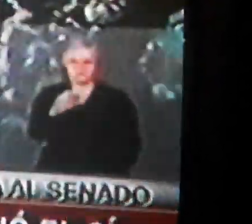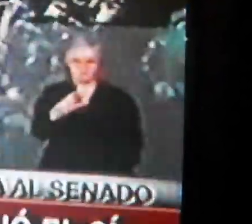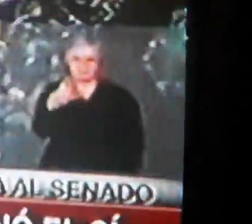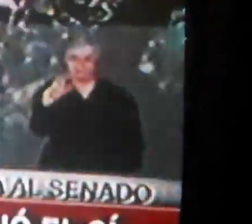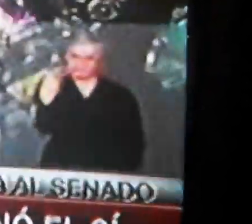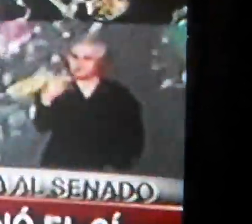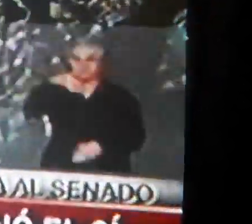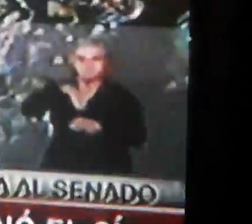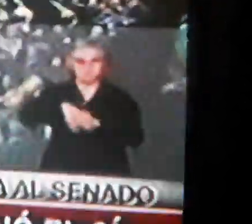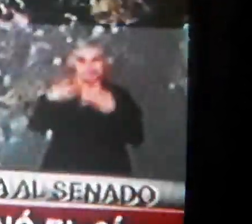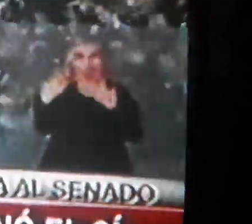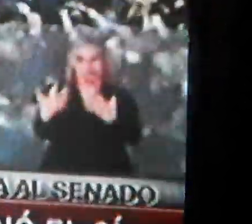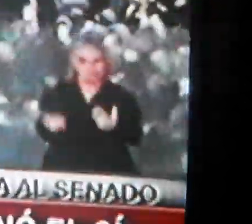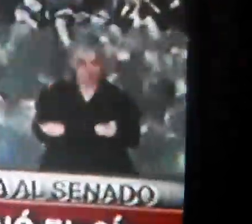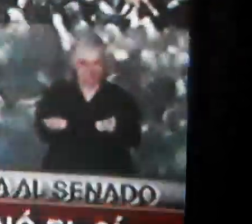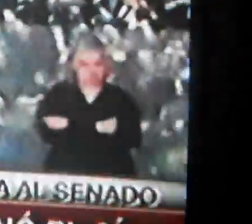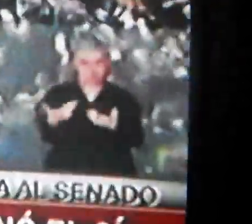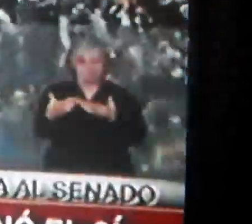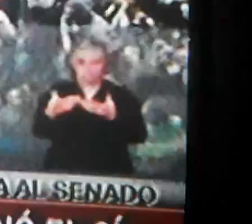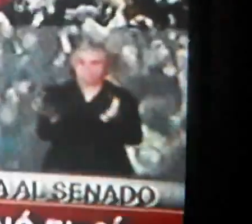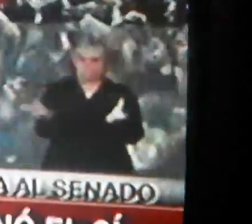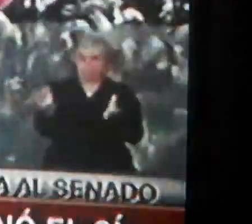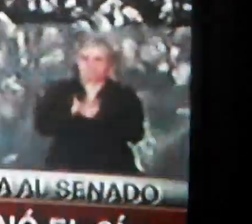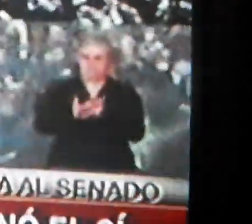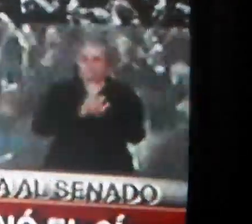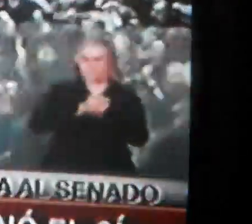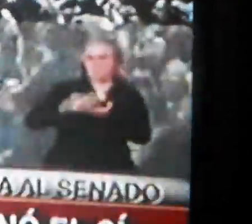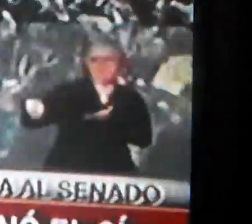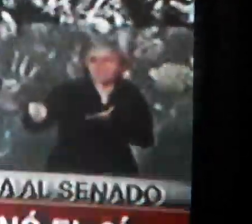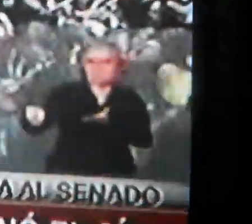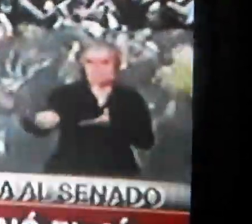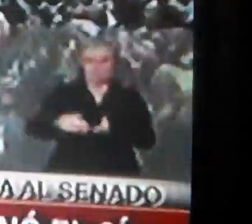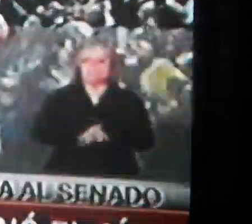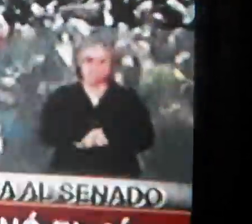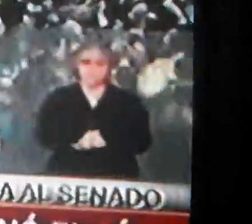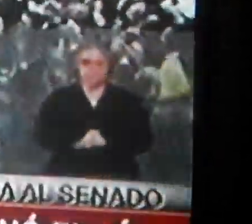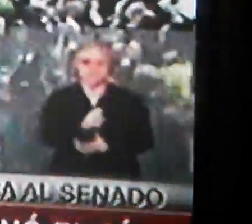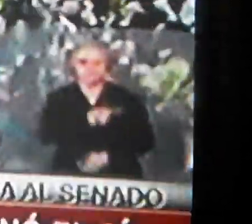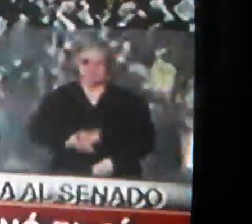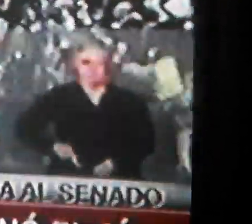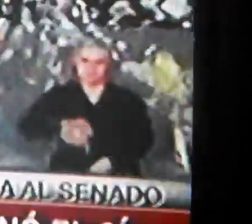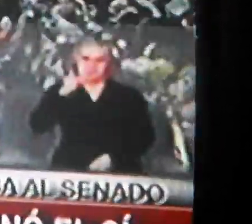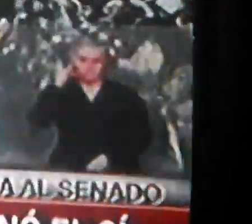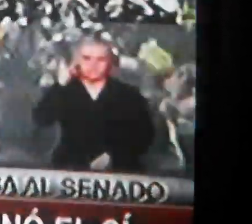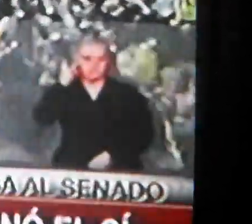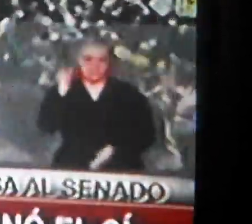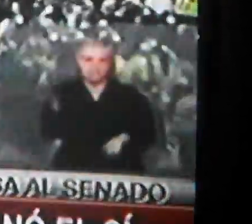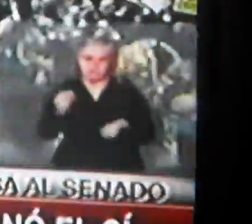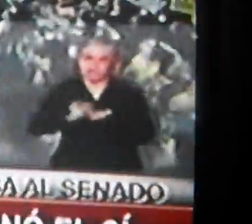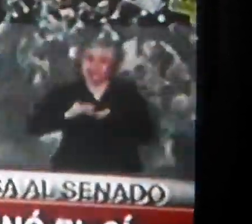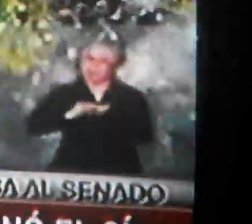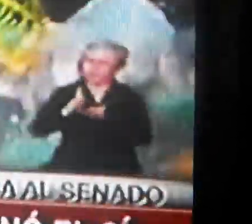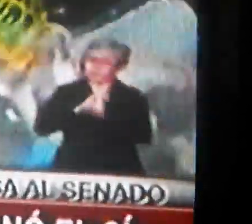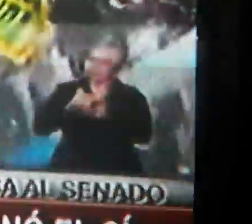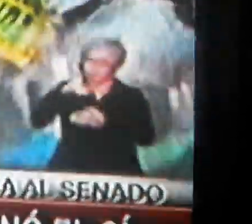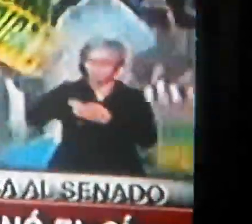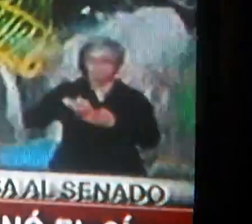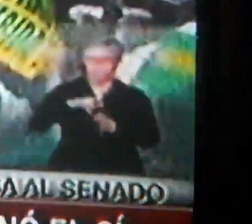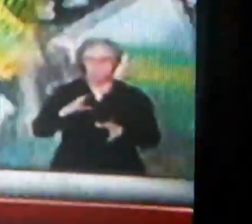342 votos favoráveis, então a Câmara autoriza a abertura do processo de impeachment da presidente Dilma Rousseff. Ainda faltam alguns votos,